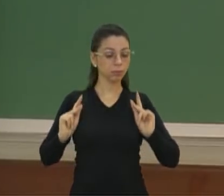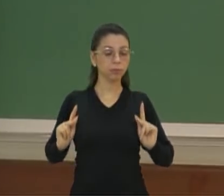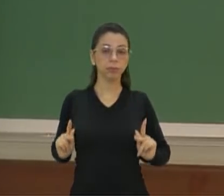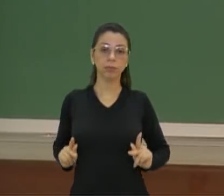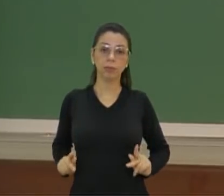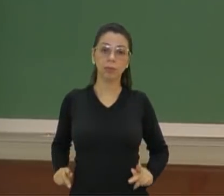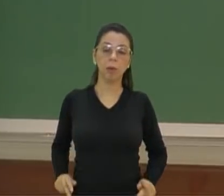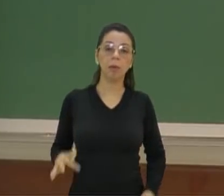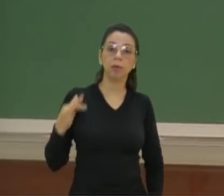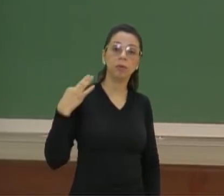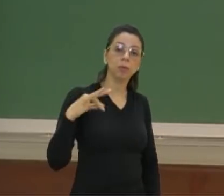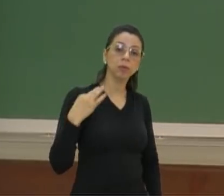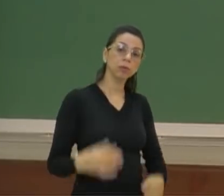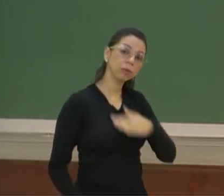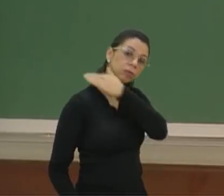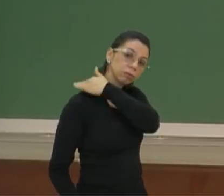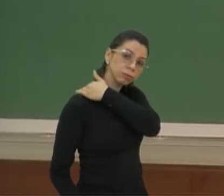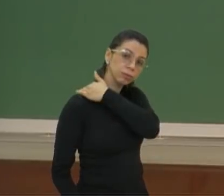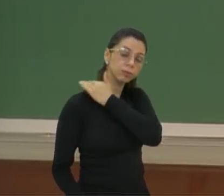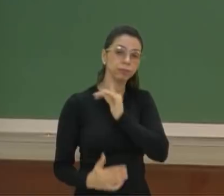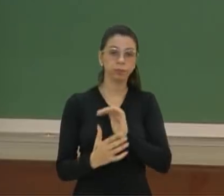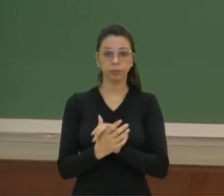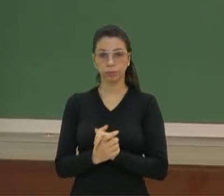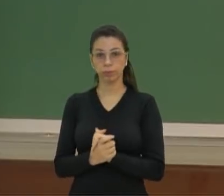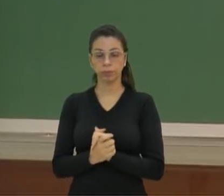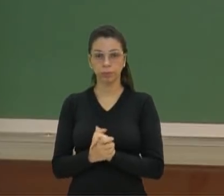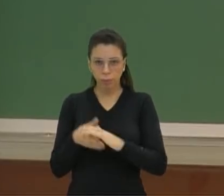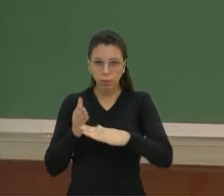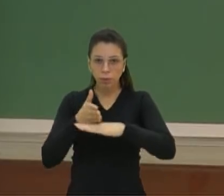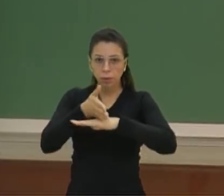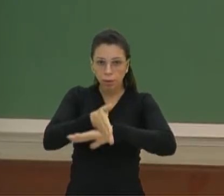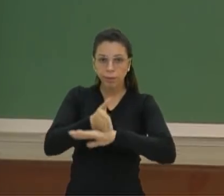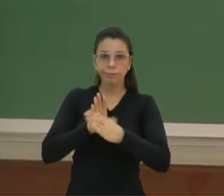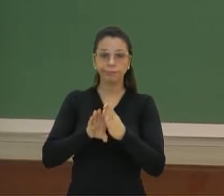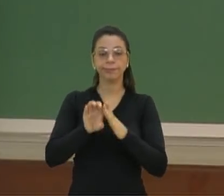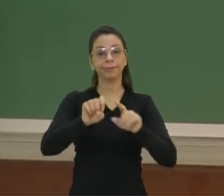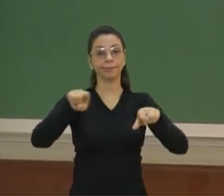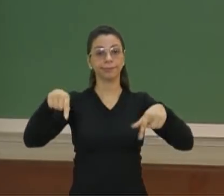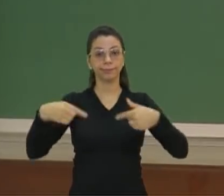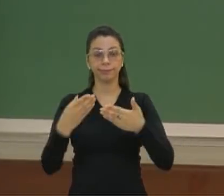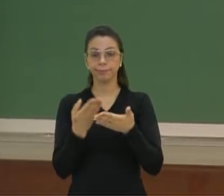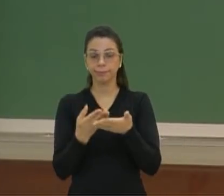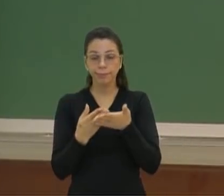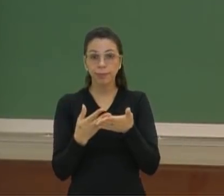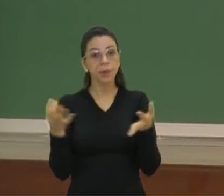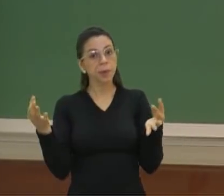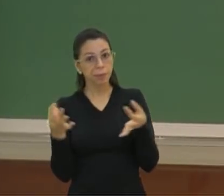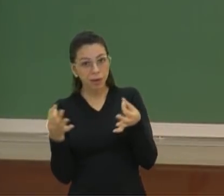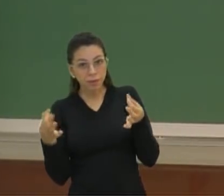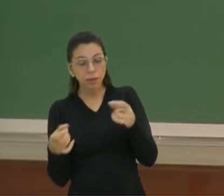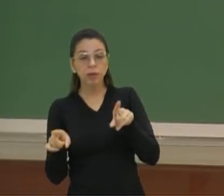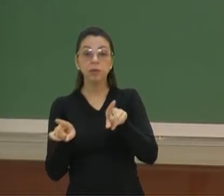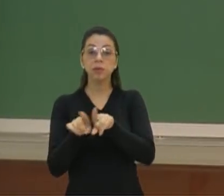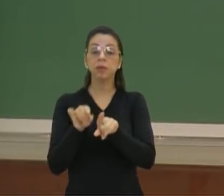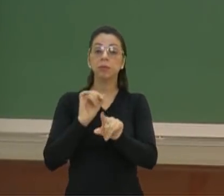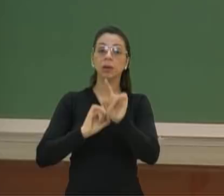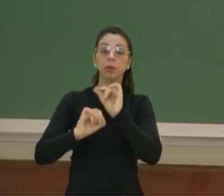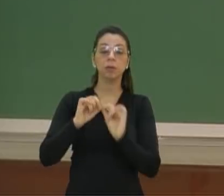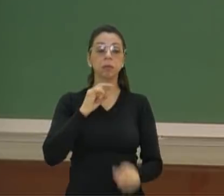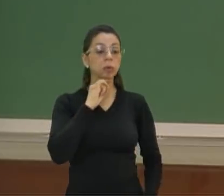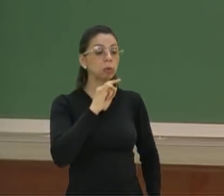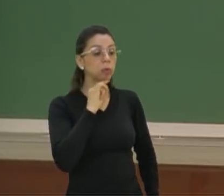que não dê dor nas suas costas. Está acessando o Classroom? Ótimo. Está com dúvida? Conversa com o seu professor. Mande